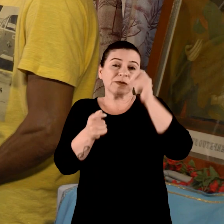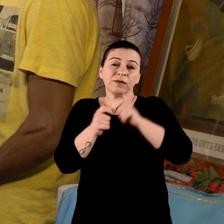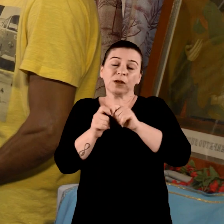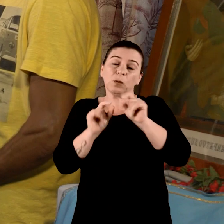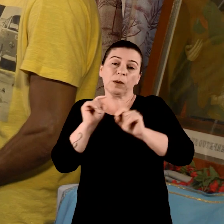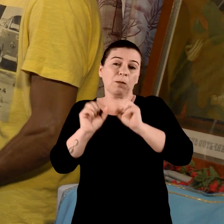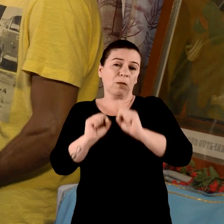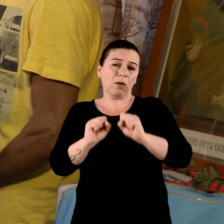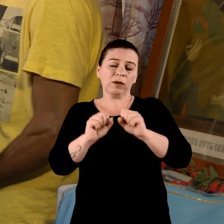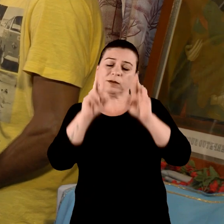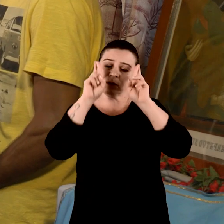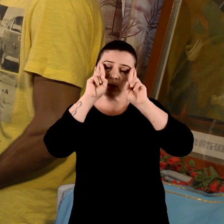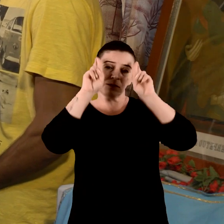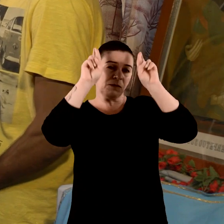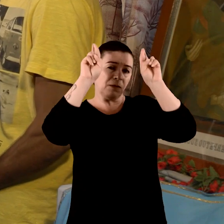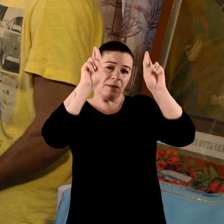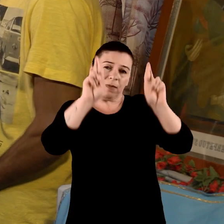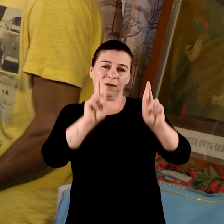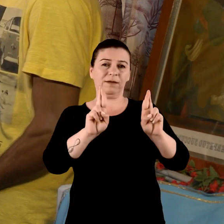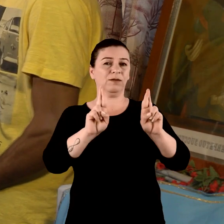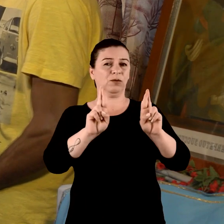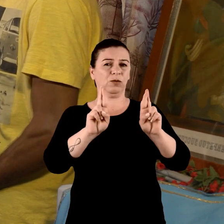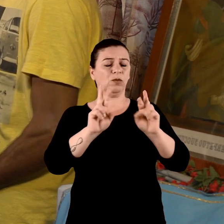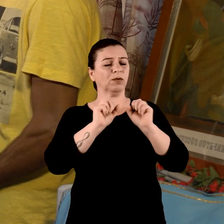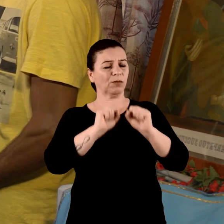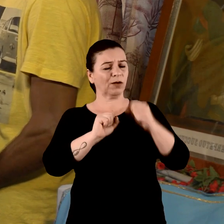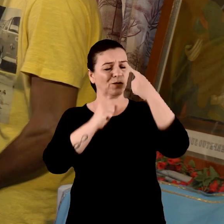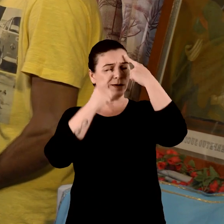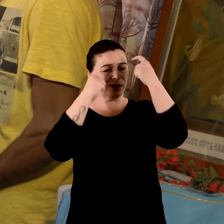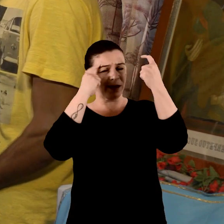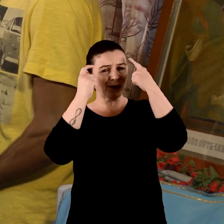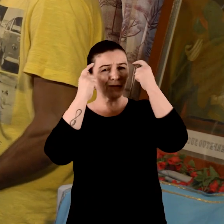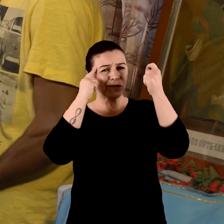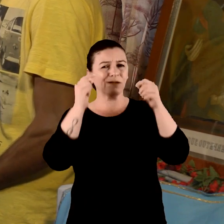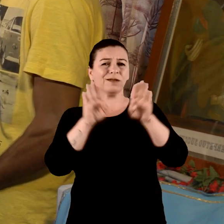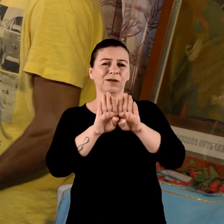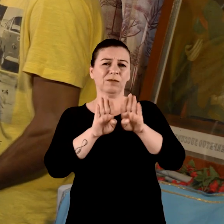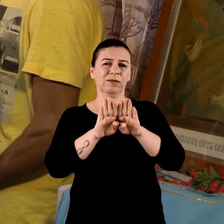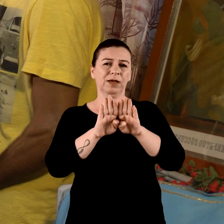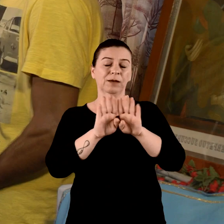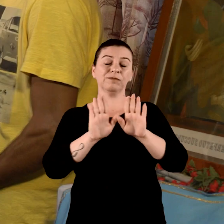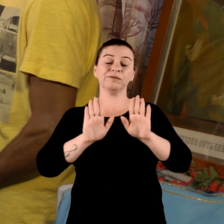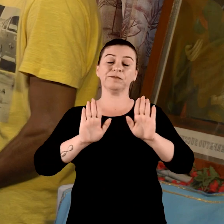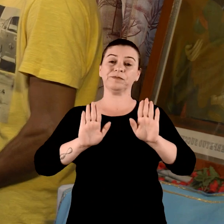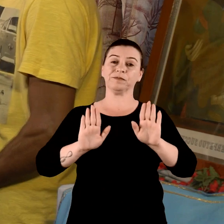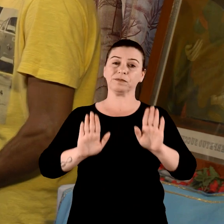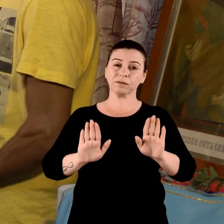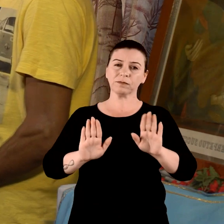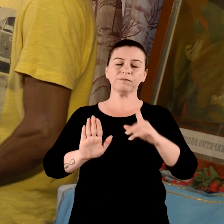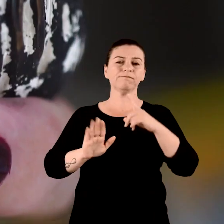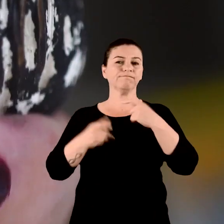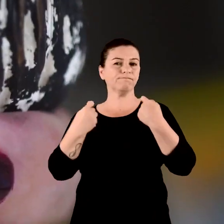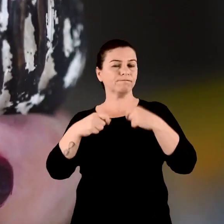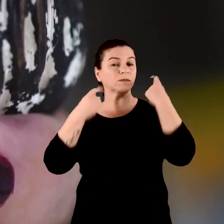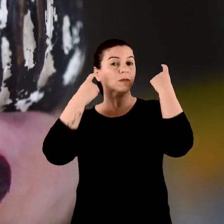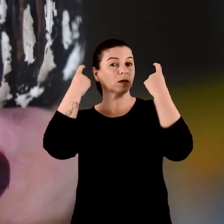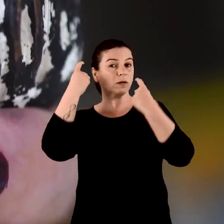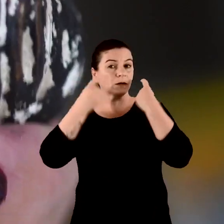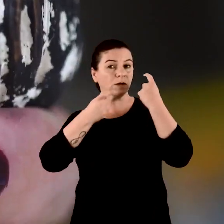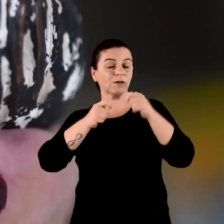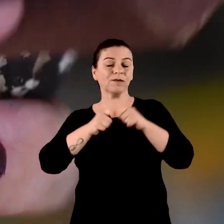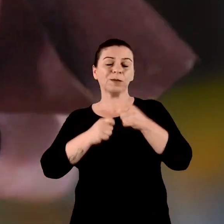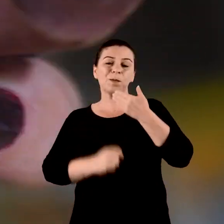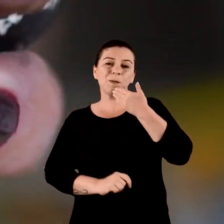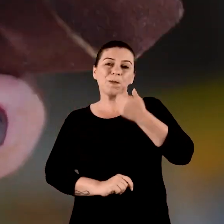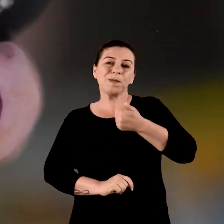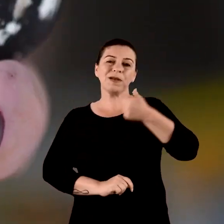pessoas fazem o que podem. E eu respeito isso, eu até acho assim criativo às vezes. E por outro lado, eu tenho que ter a